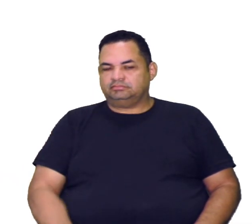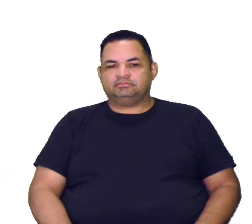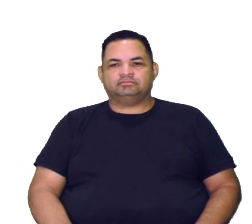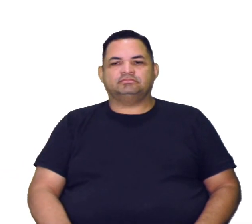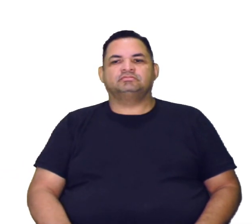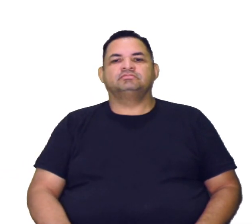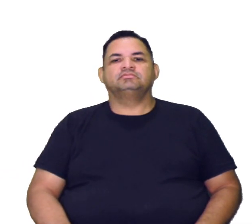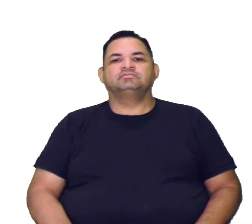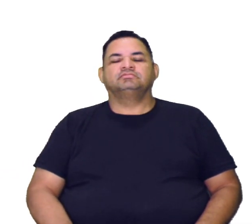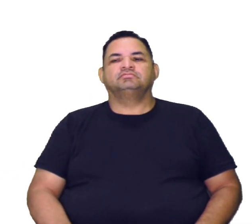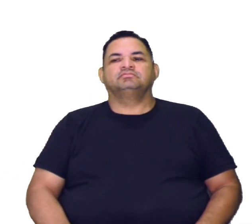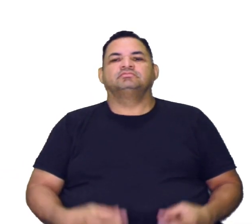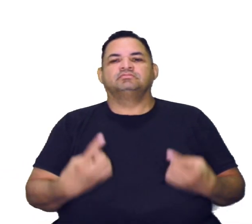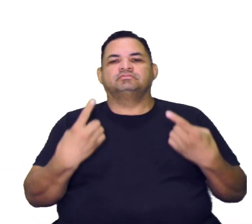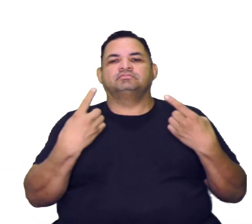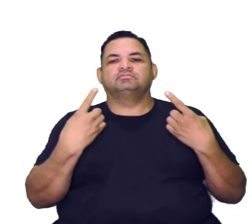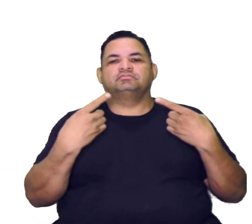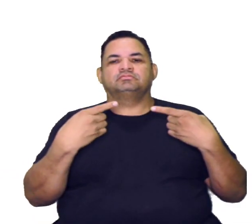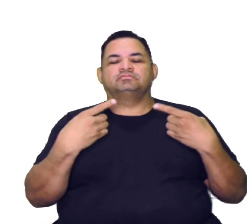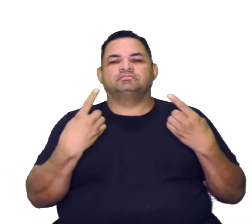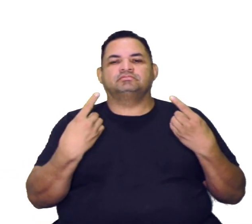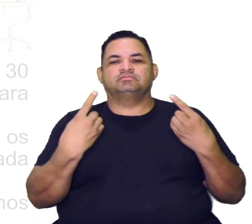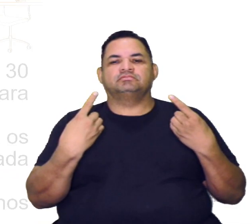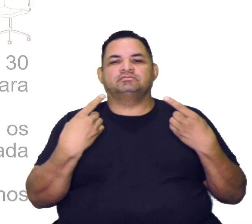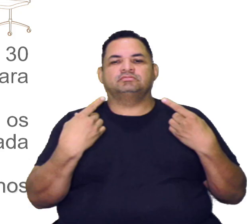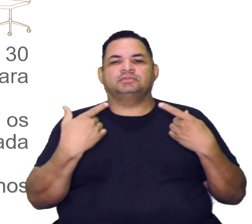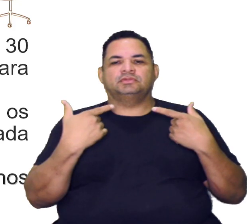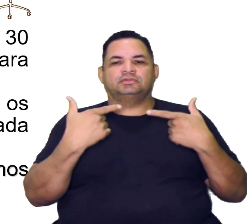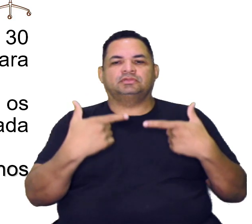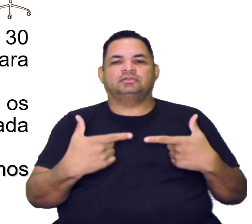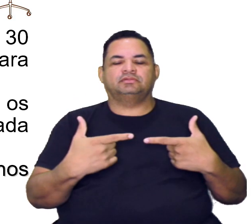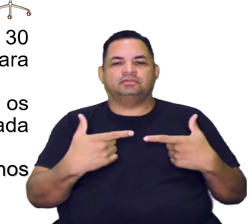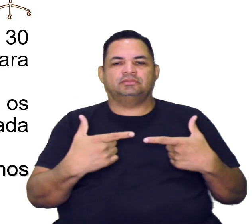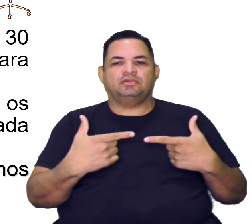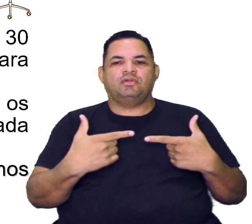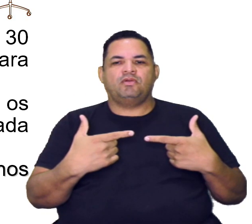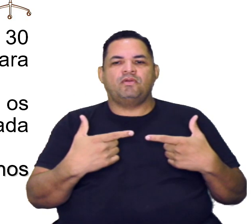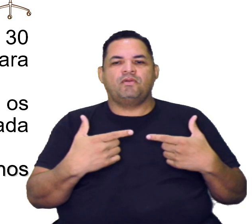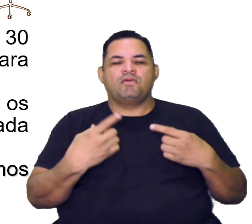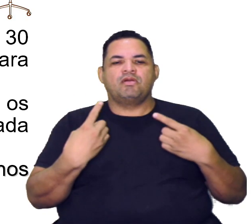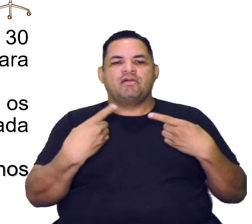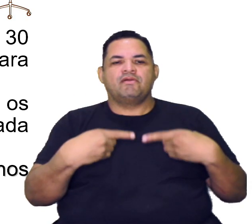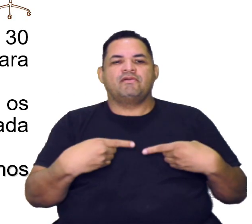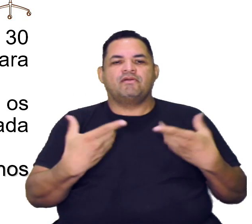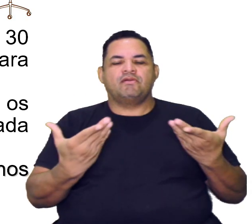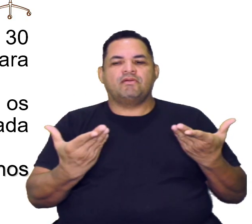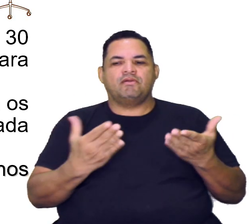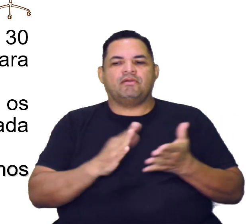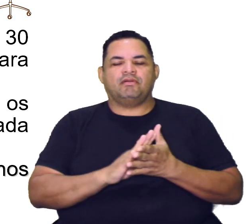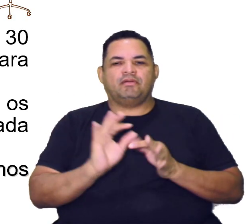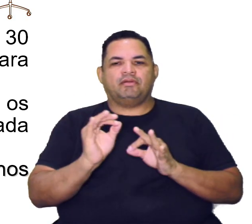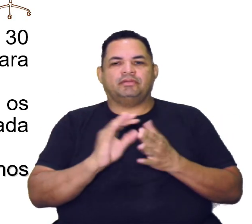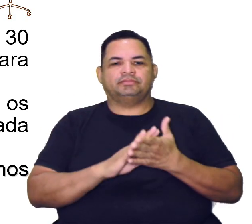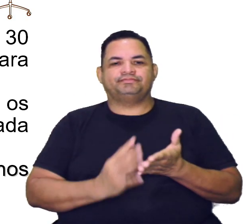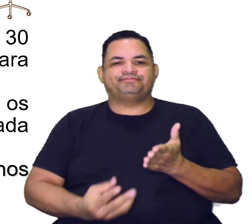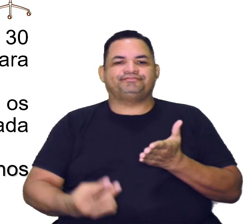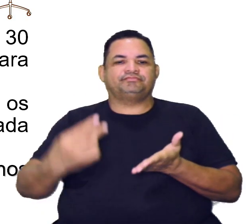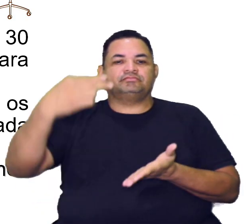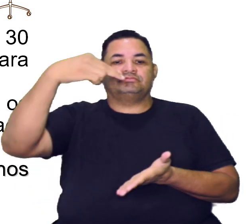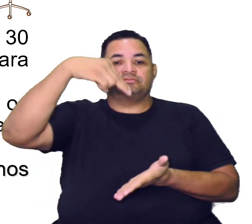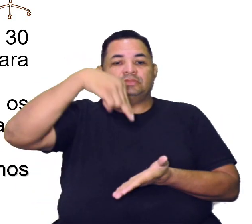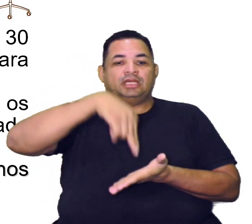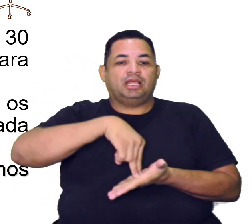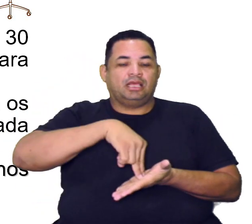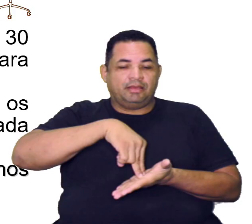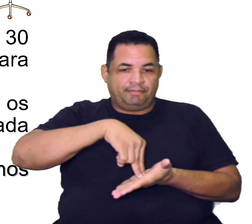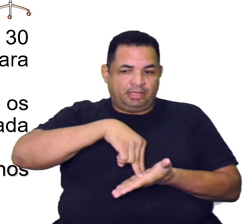aí, prof? O desafio da mobilidade na sala de aula. Então, vocês vão agora se levantar das suas